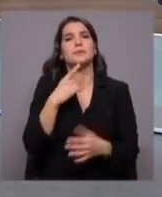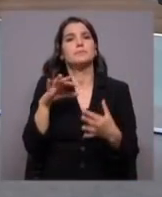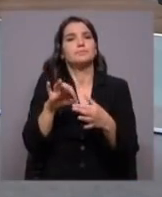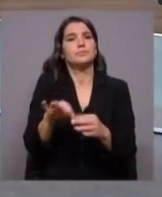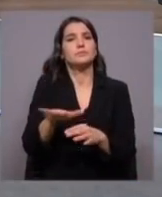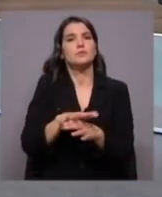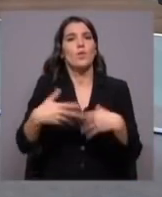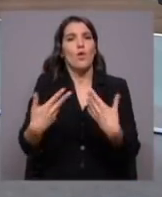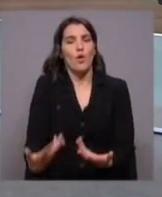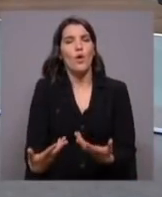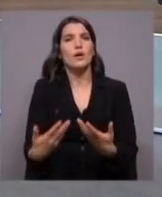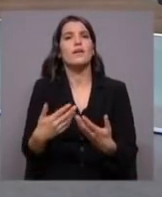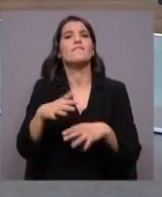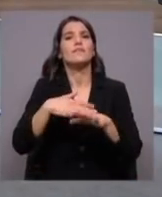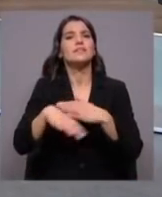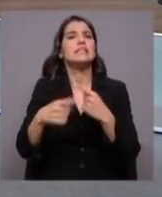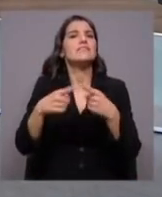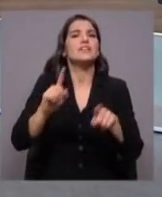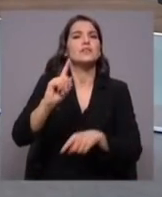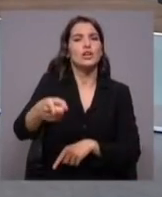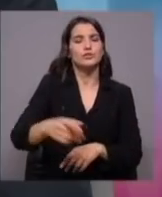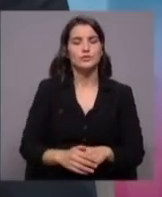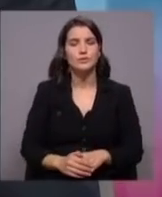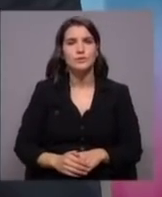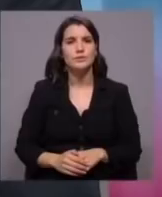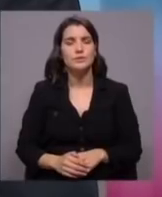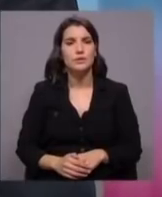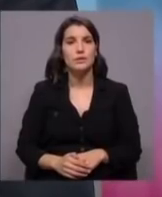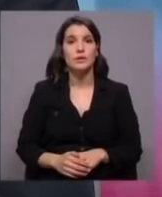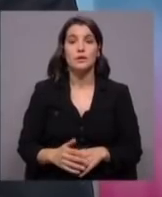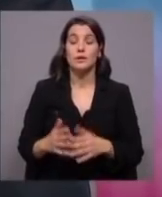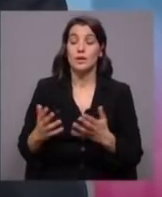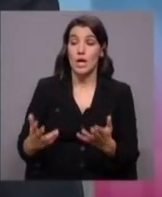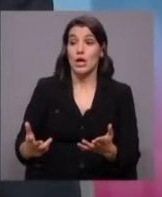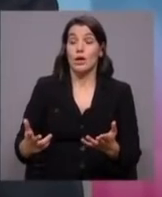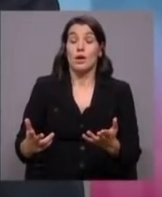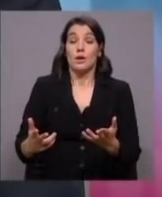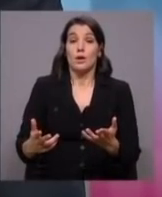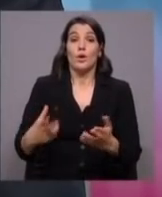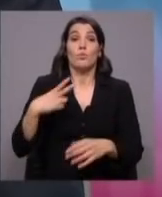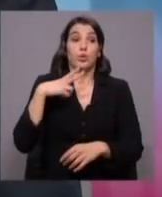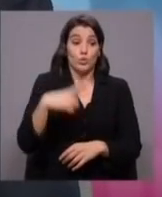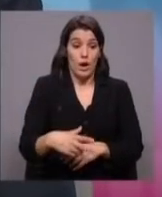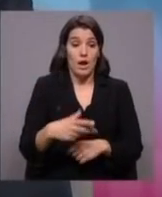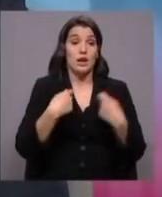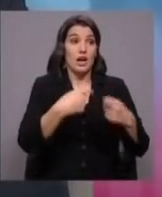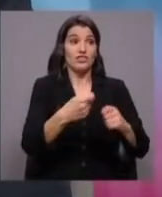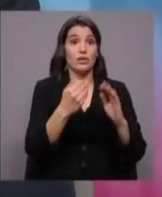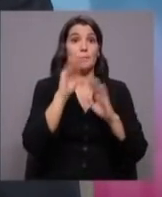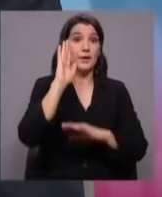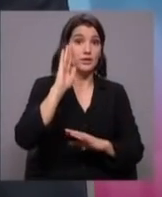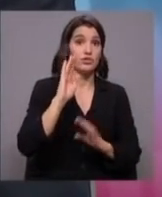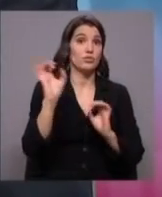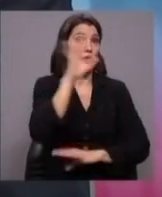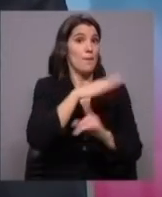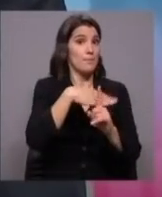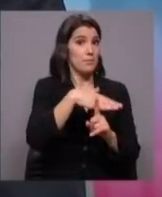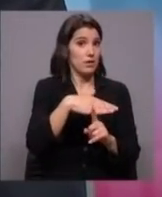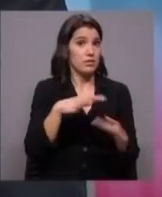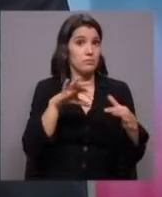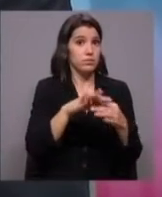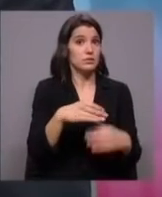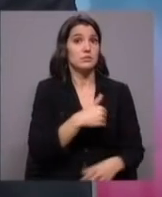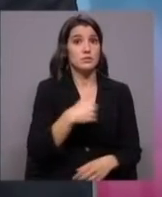neste momento, vai fazer diferente? Portugal... gasta mais que a média europeia em termos de